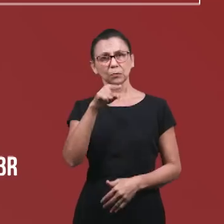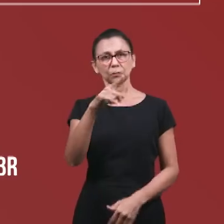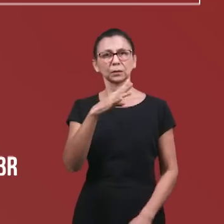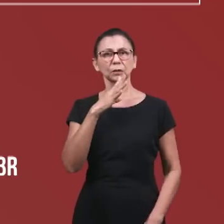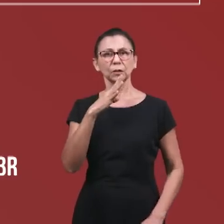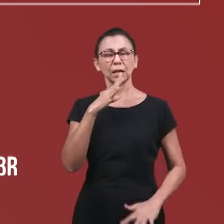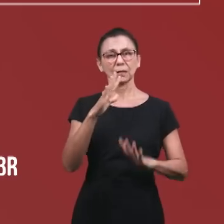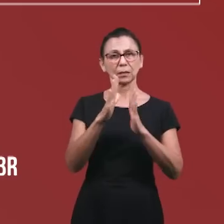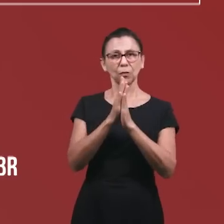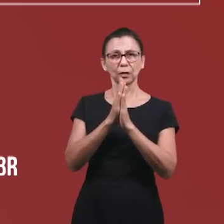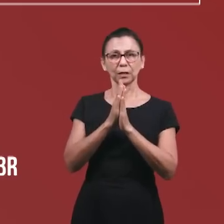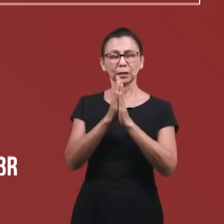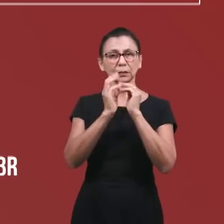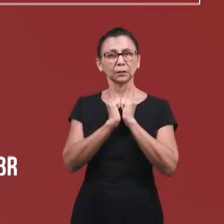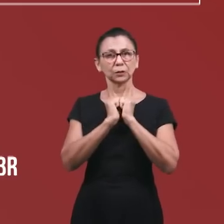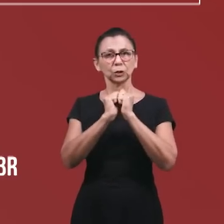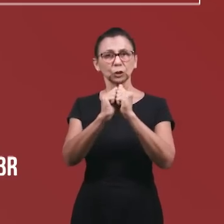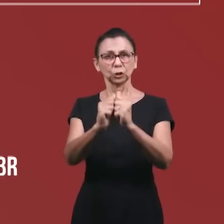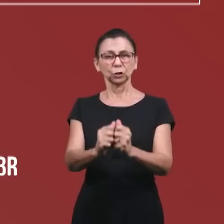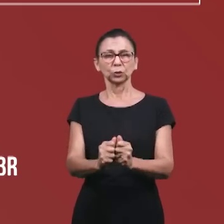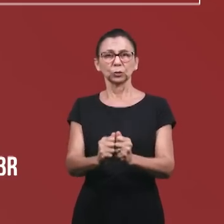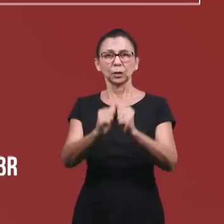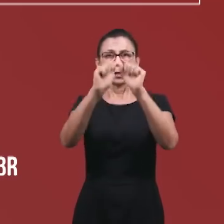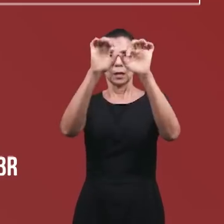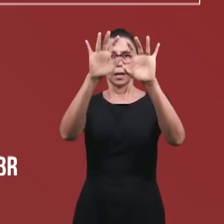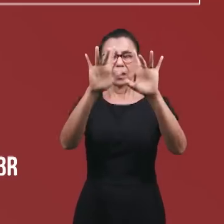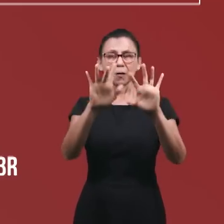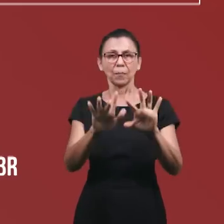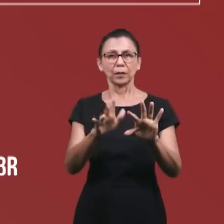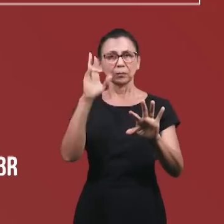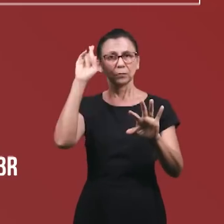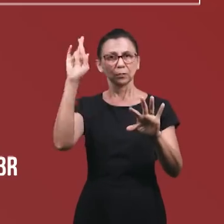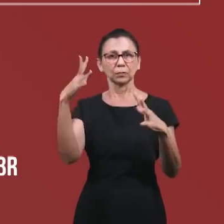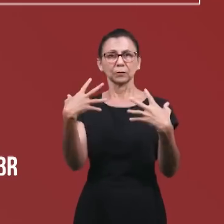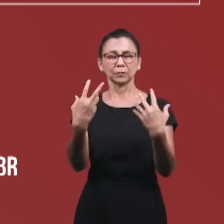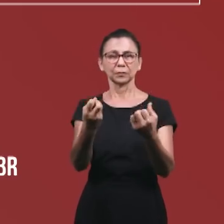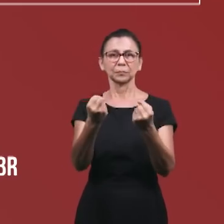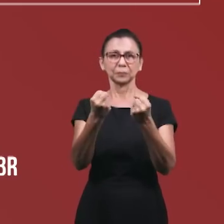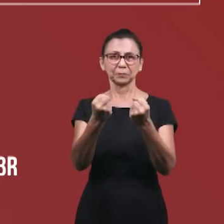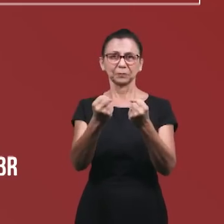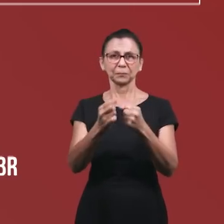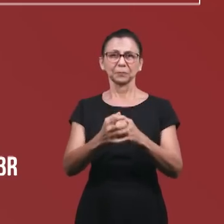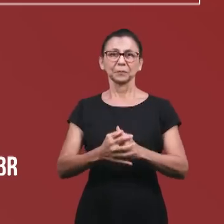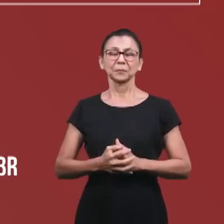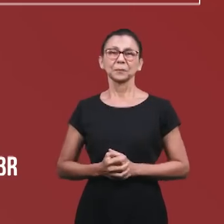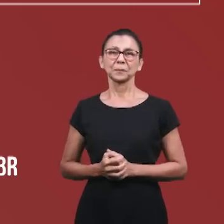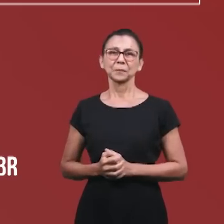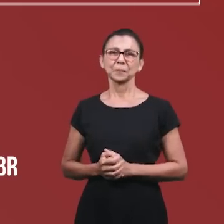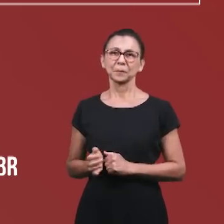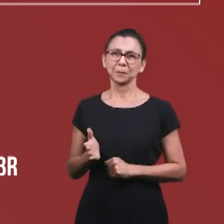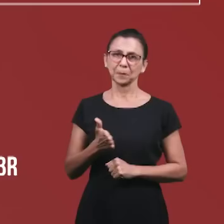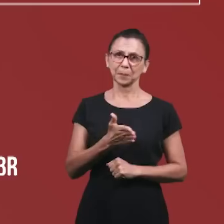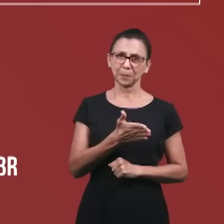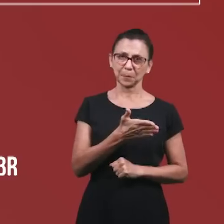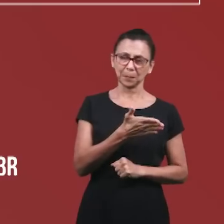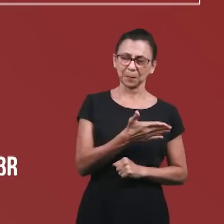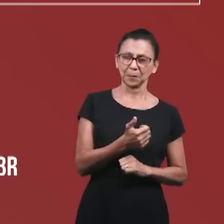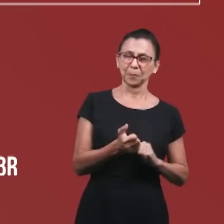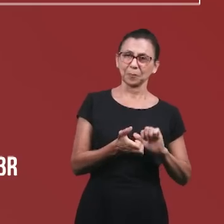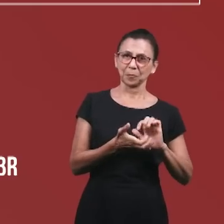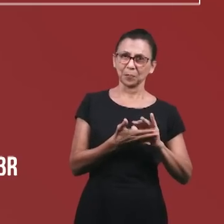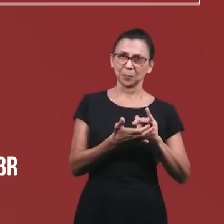vizinhos, parentes, pessoas por quem você está orando. E juntos receberemos uma grande bênção do Senhor.